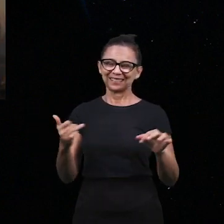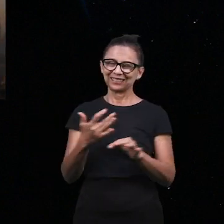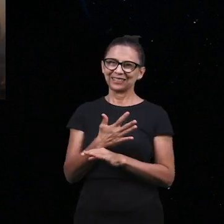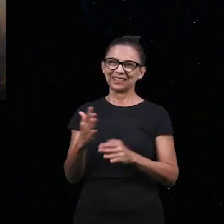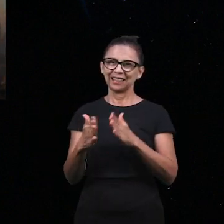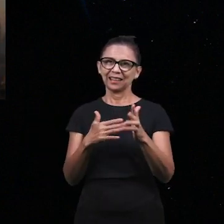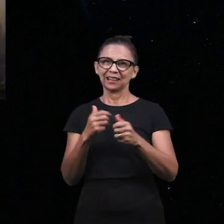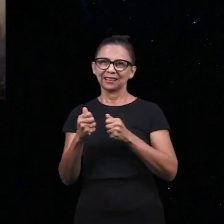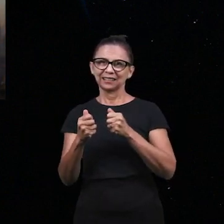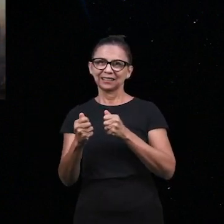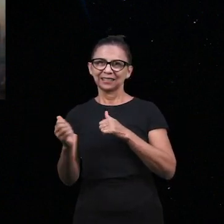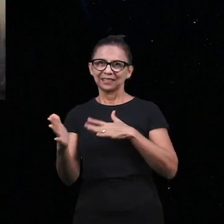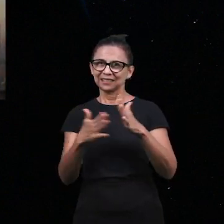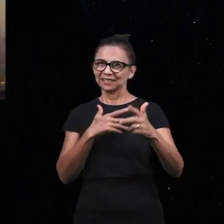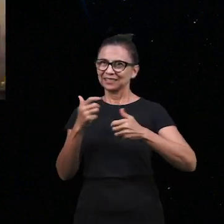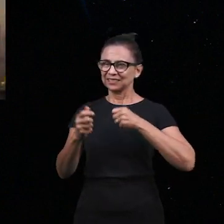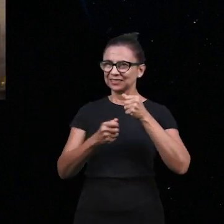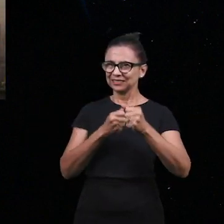Glória, glória,